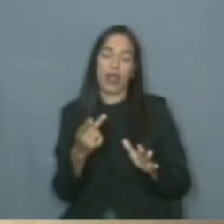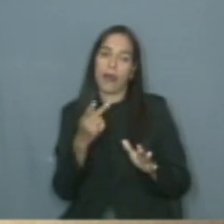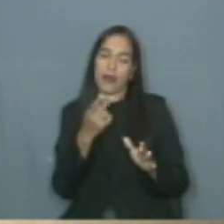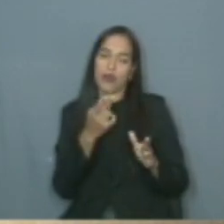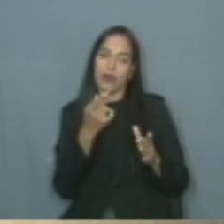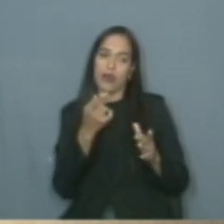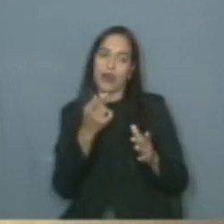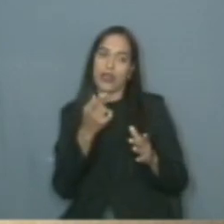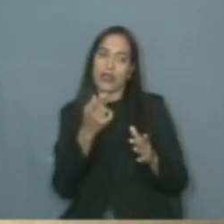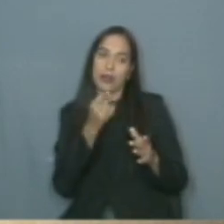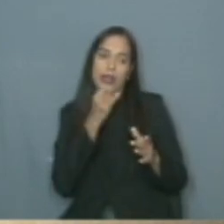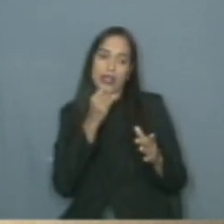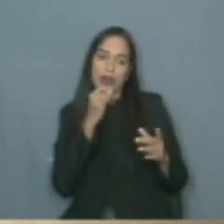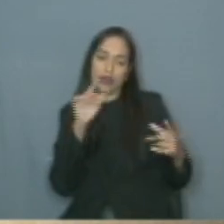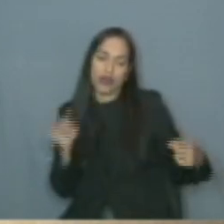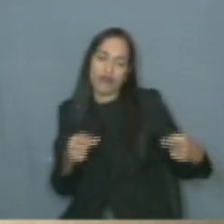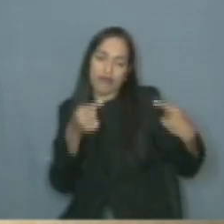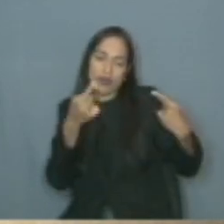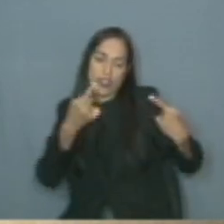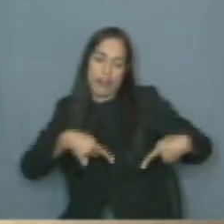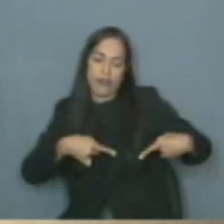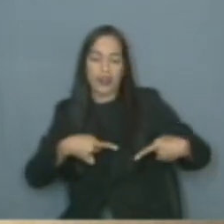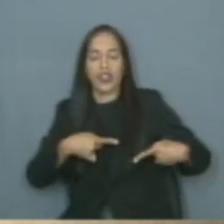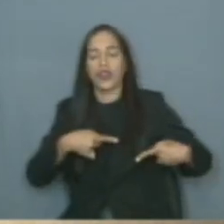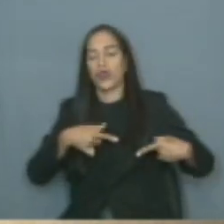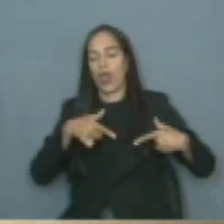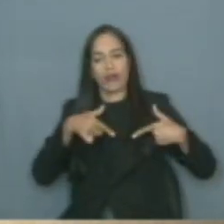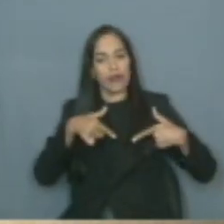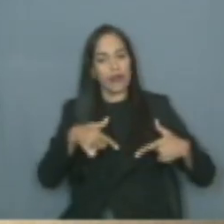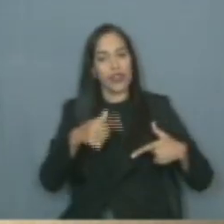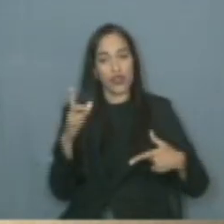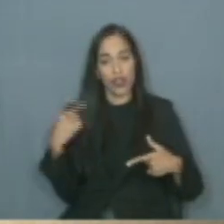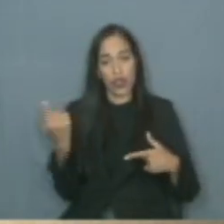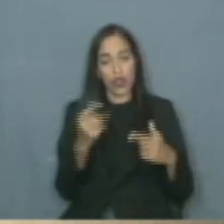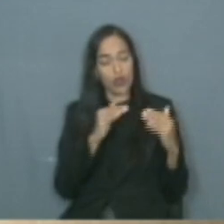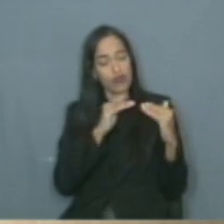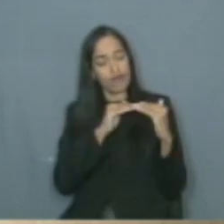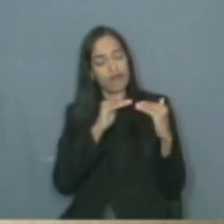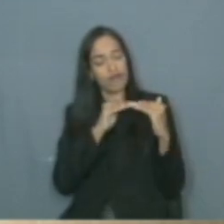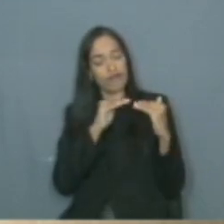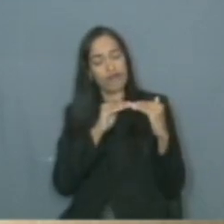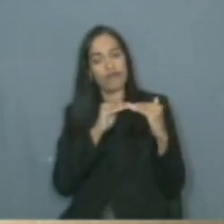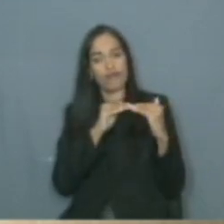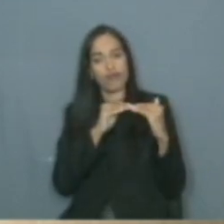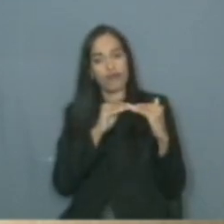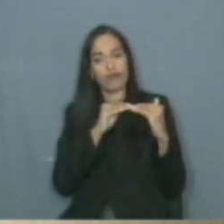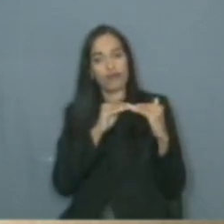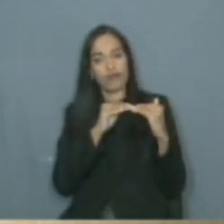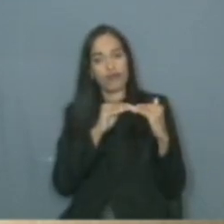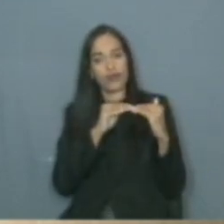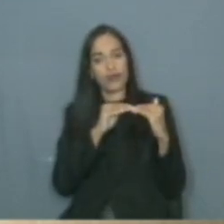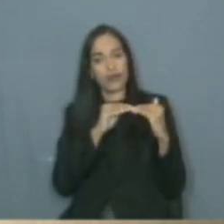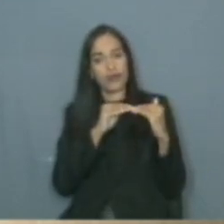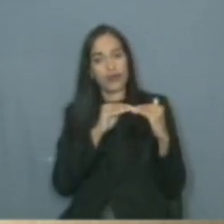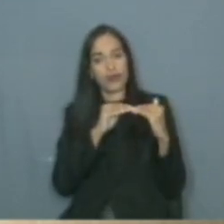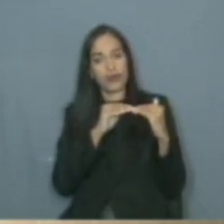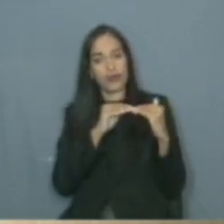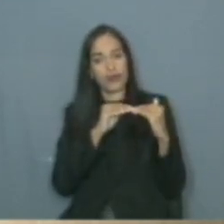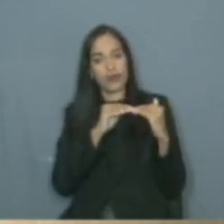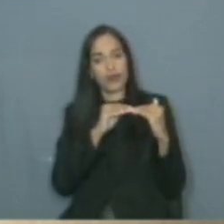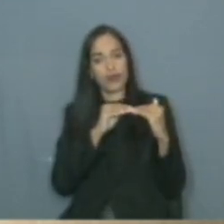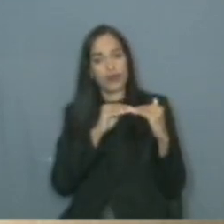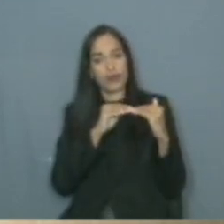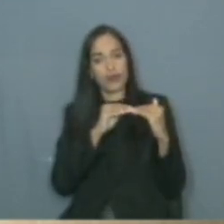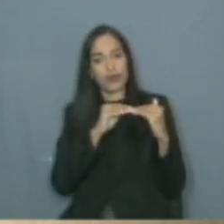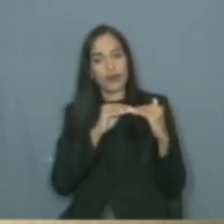intenção de um combate a qualquer ato ilícito, que todos nós concordamos com isso, a gente acaba